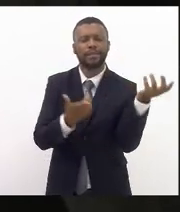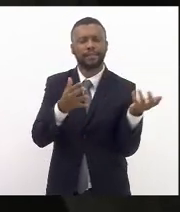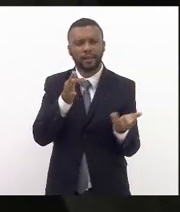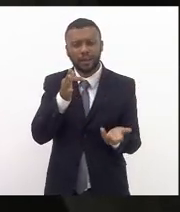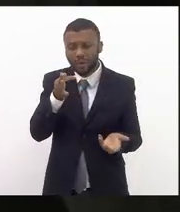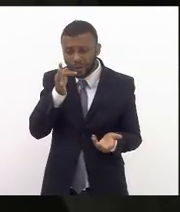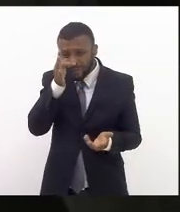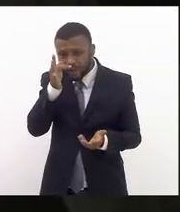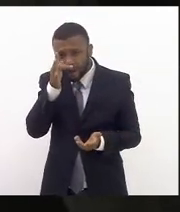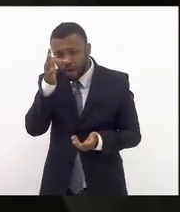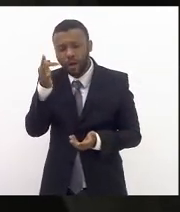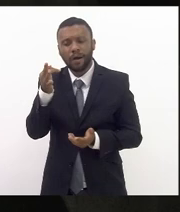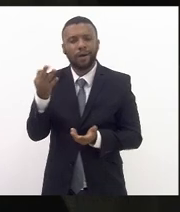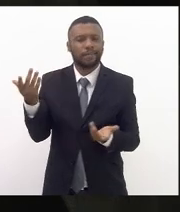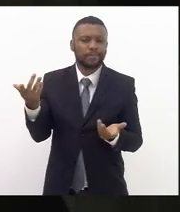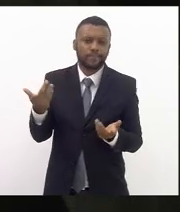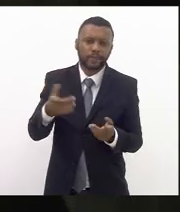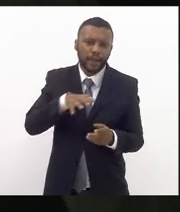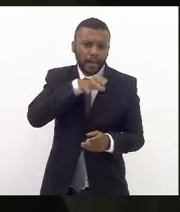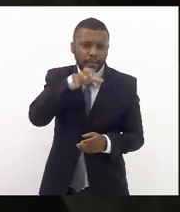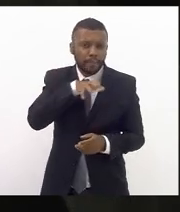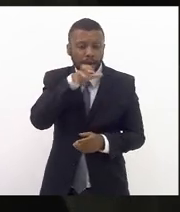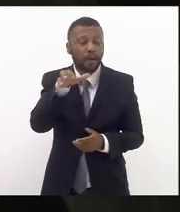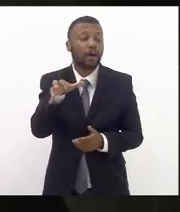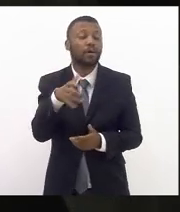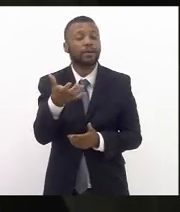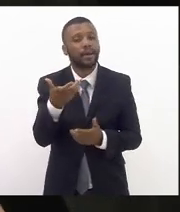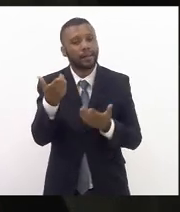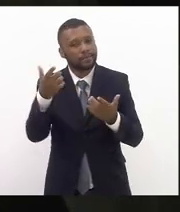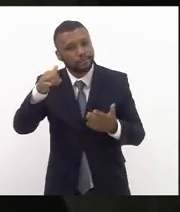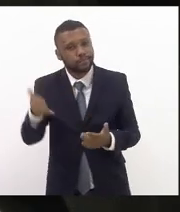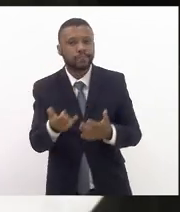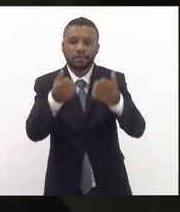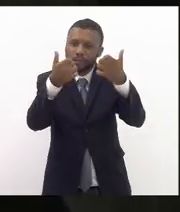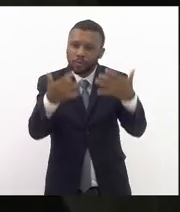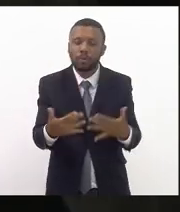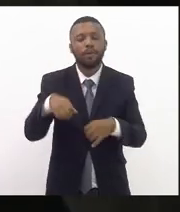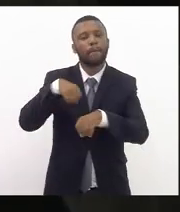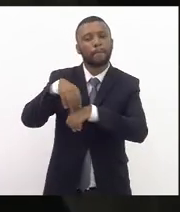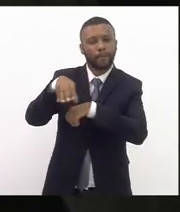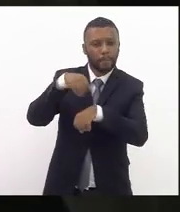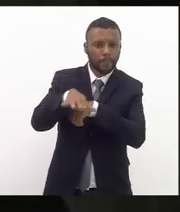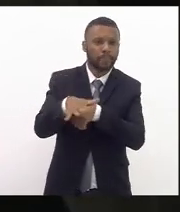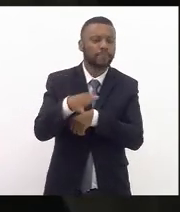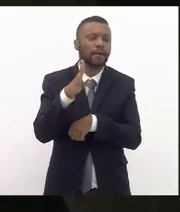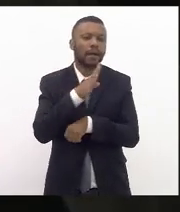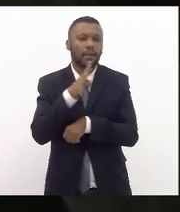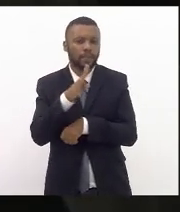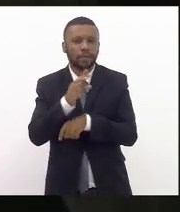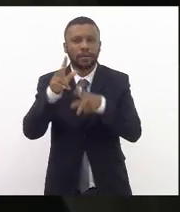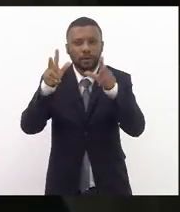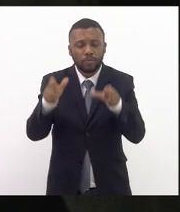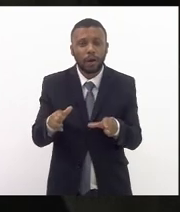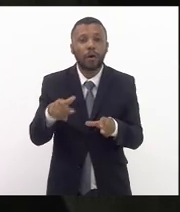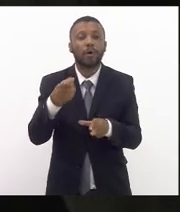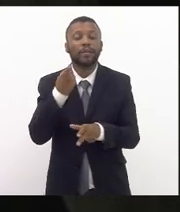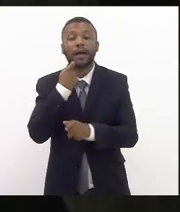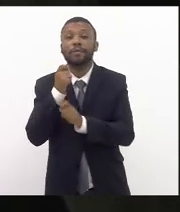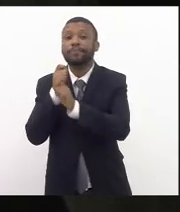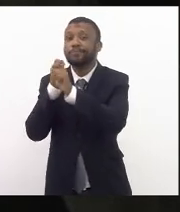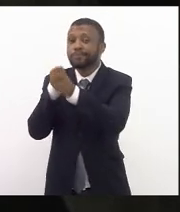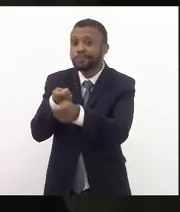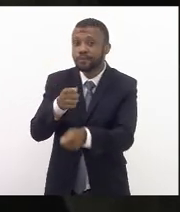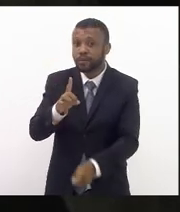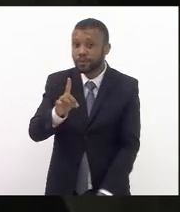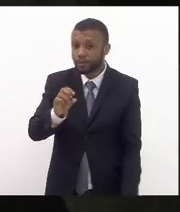fazer essa manifestação, lembrando, como fiz na audiência, muito rapidamente, da suíte do pescador, do